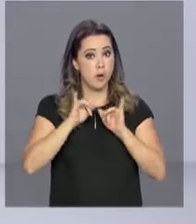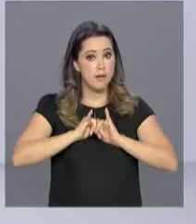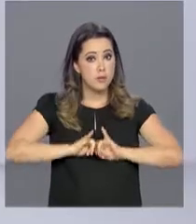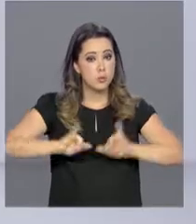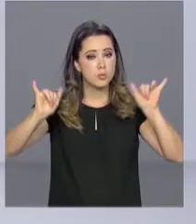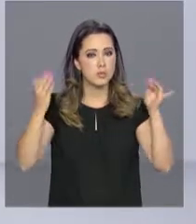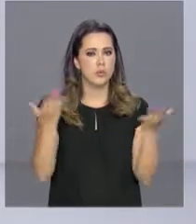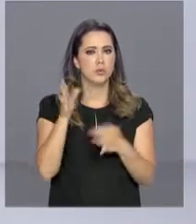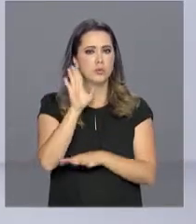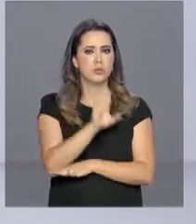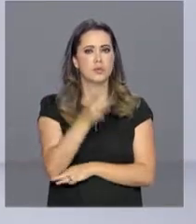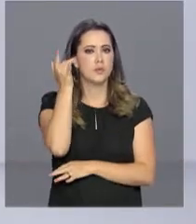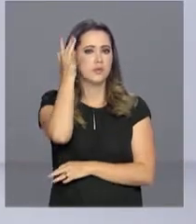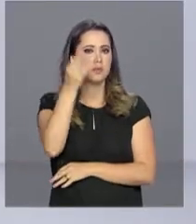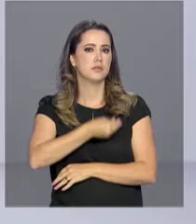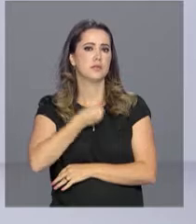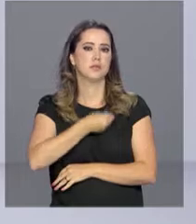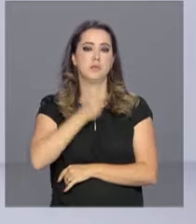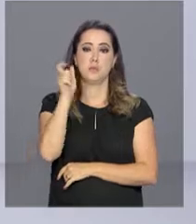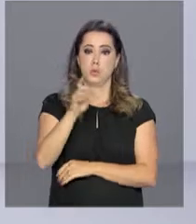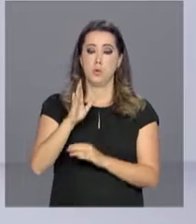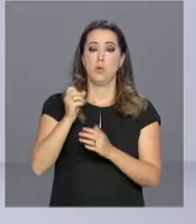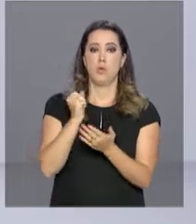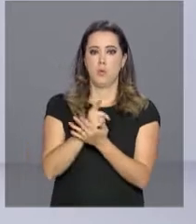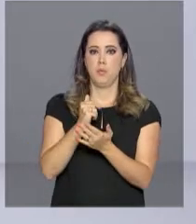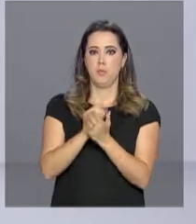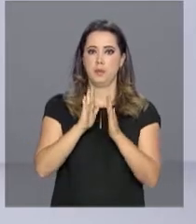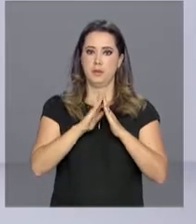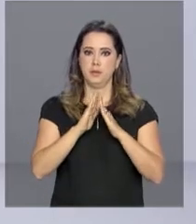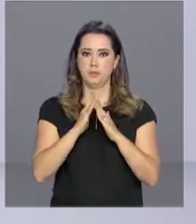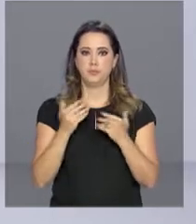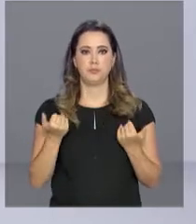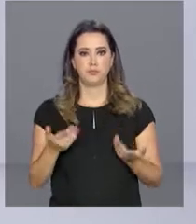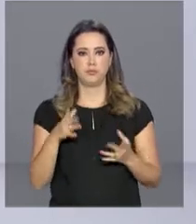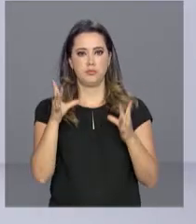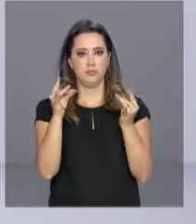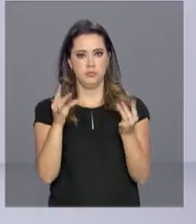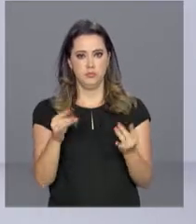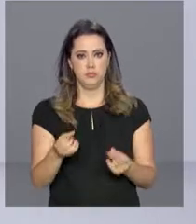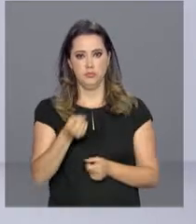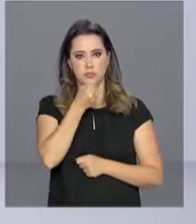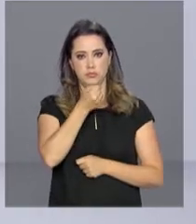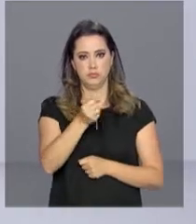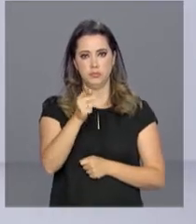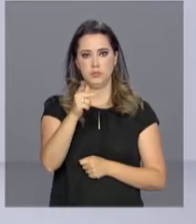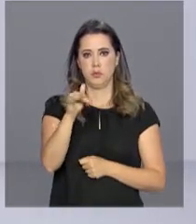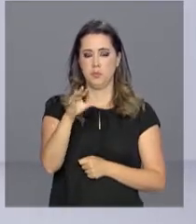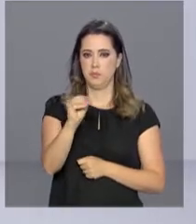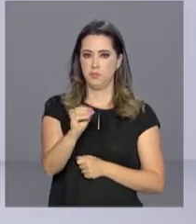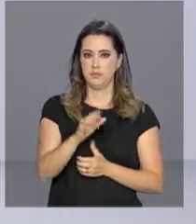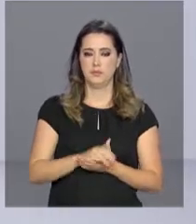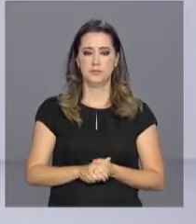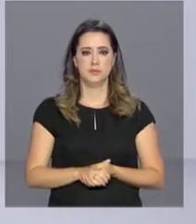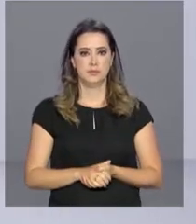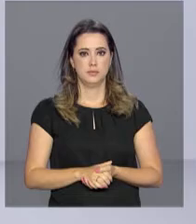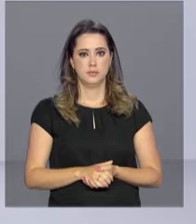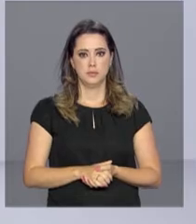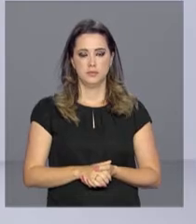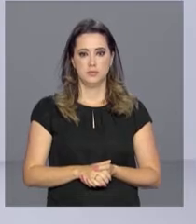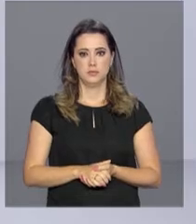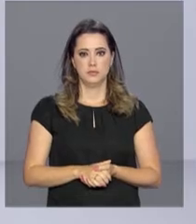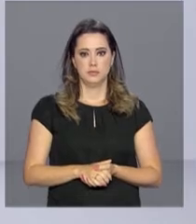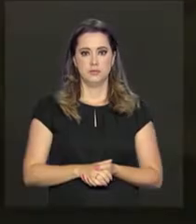nesta tarde vai facilitar a vida de quem quer comprar uma casa própria que tem os detalhes é o repórter pablo mundinho